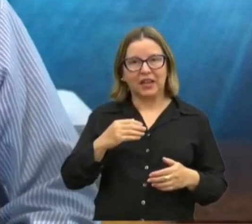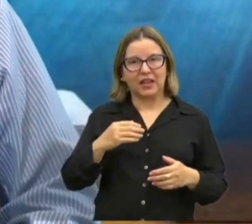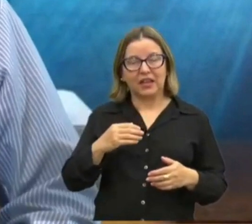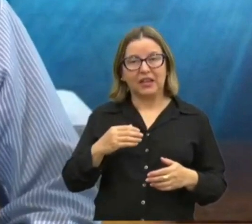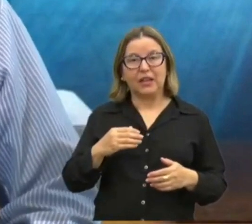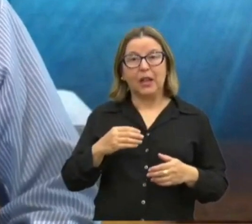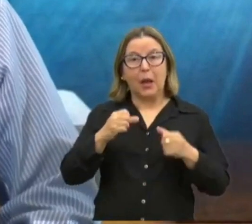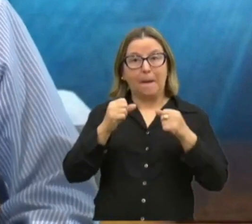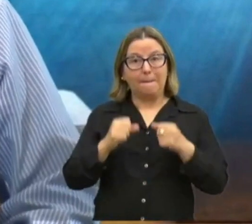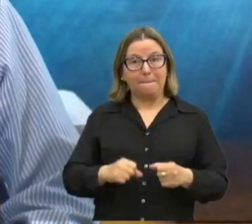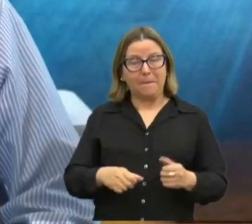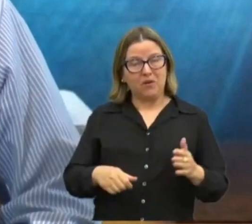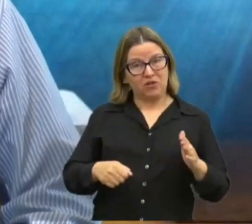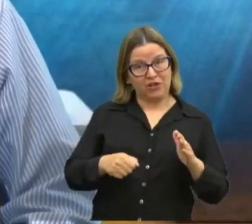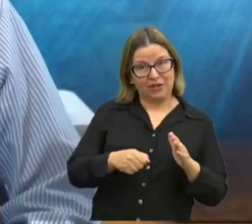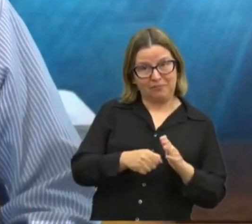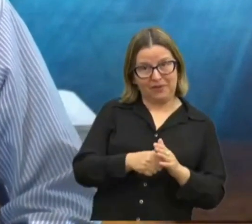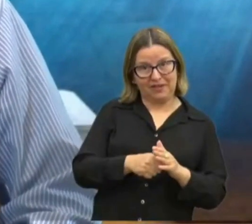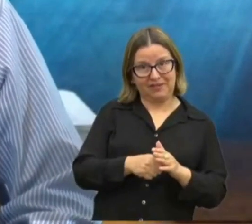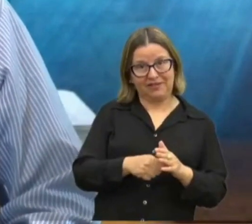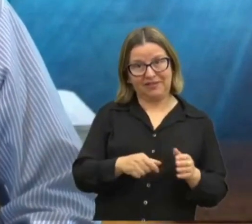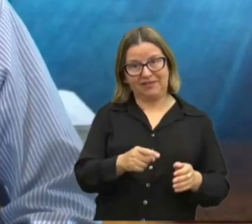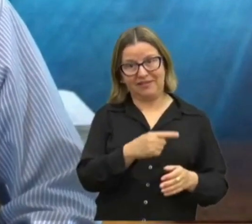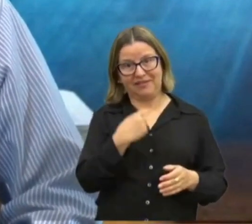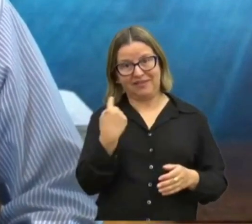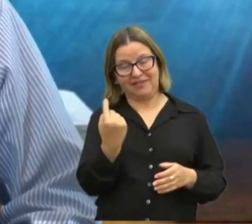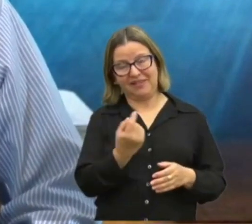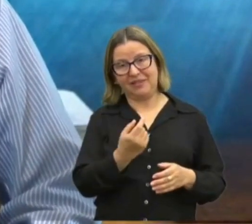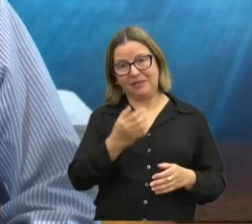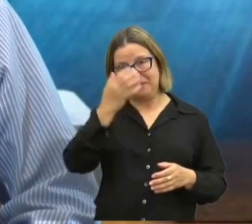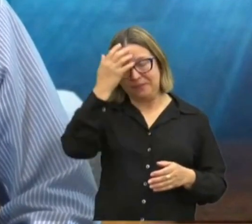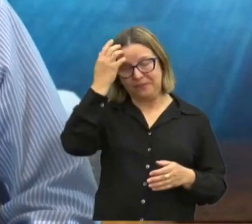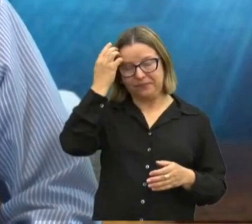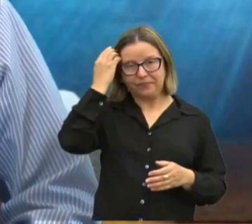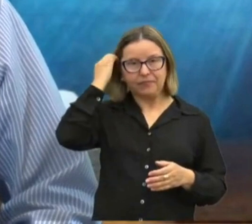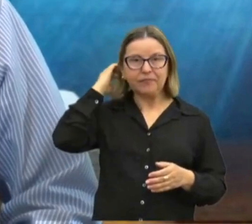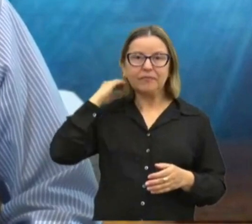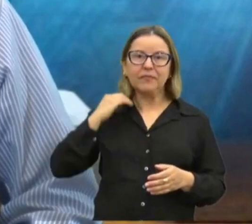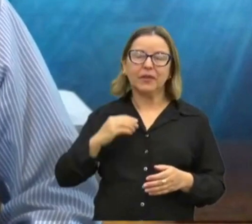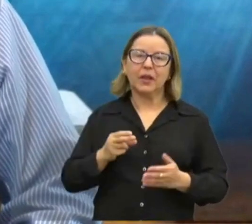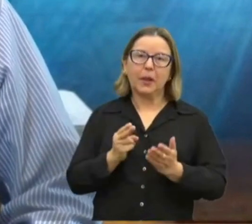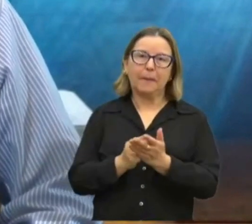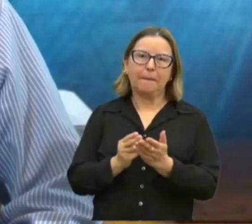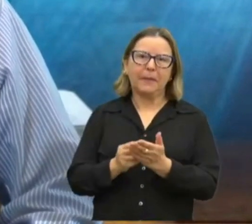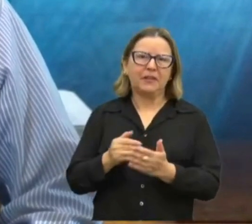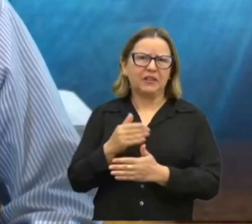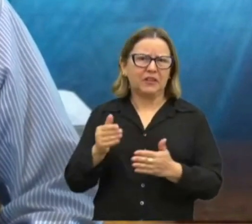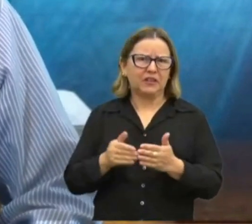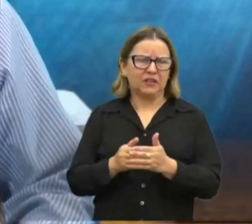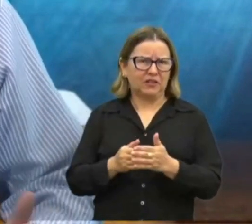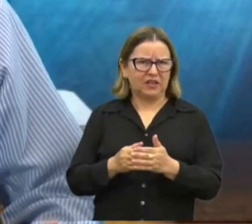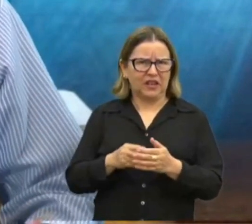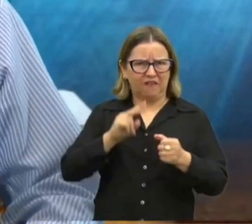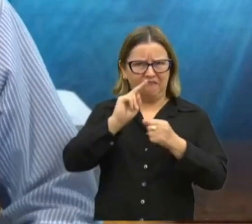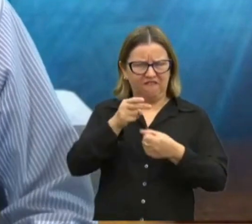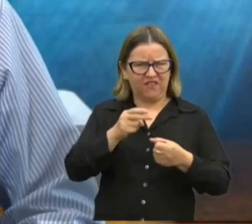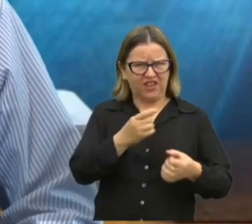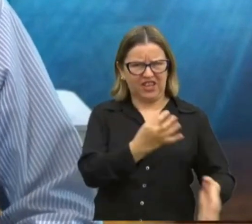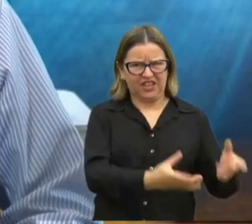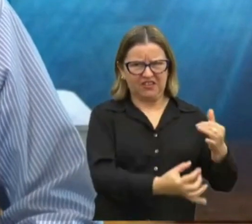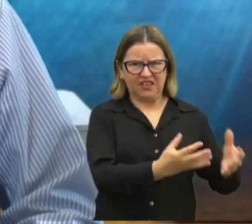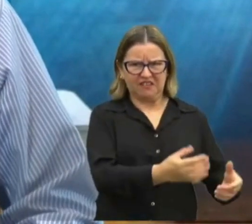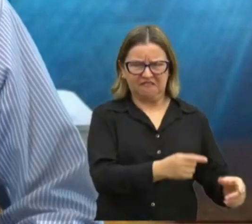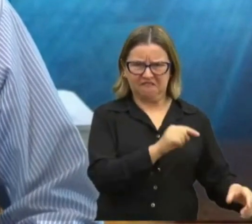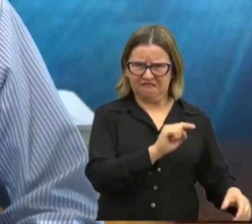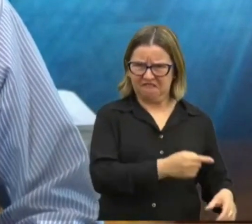inferno se juntassem contra nós, elas não iriam prevalecer, porque Deus está